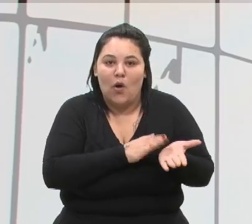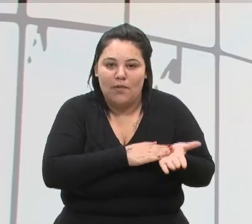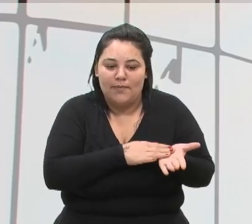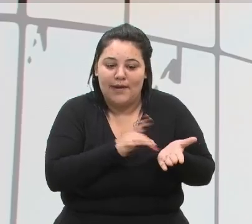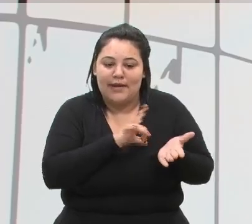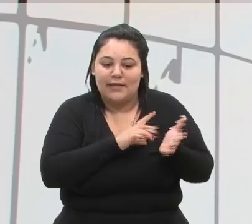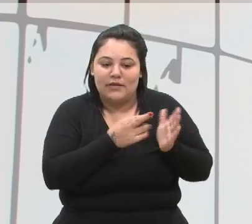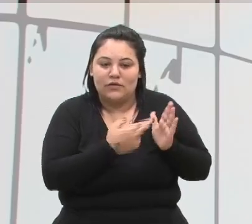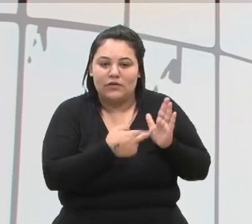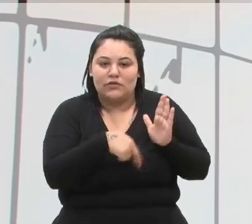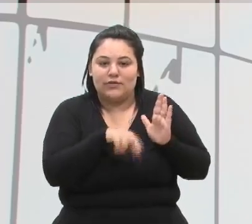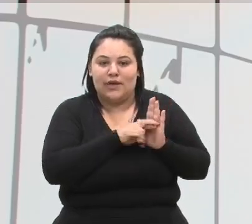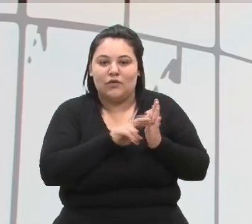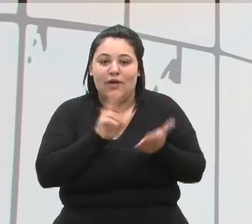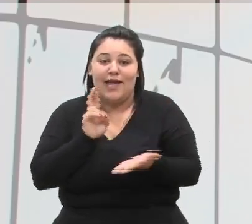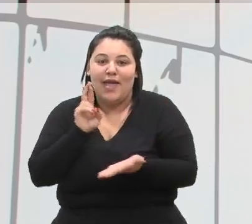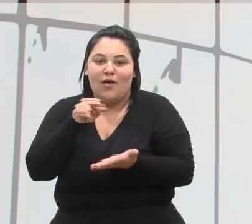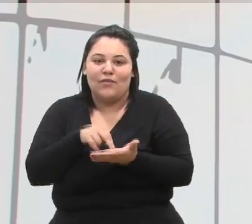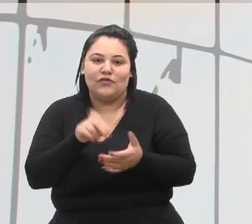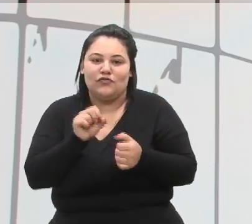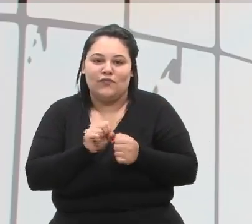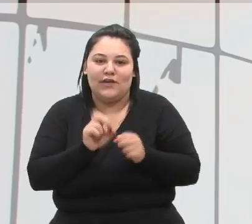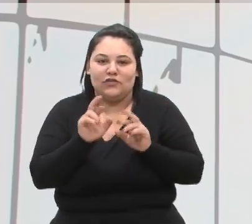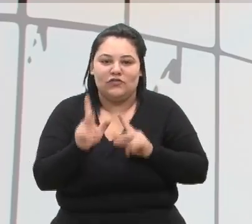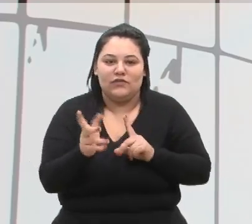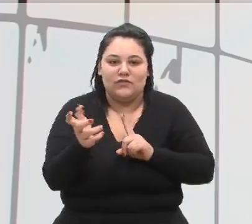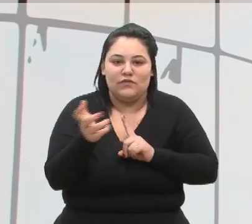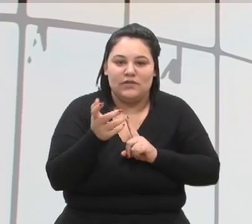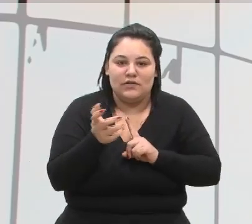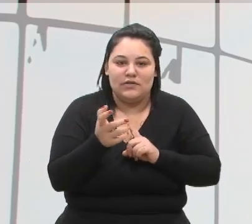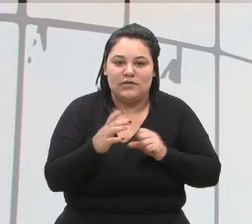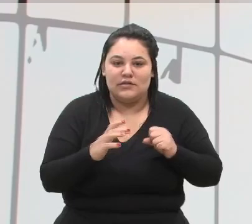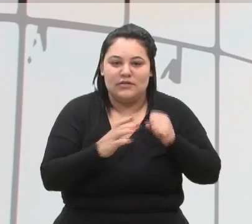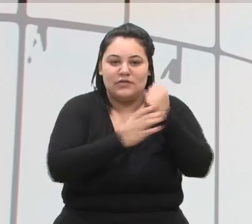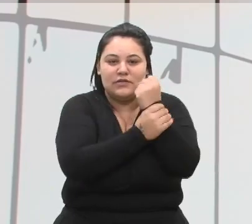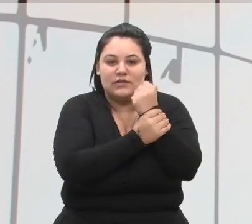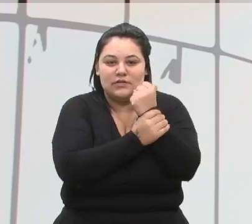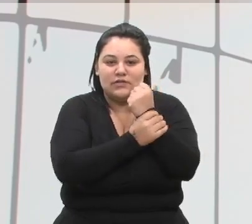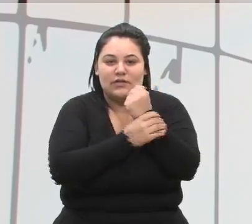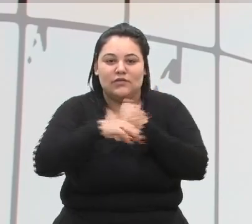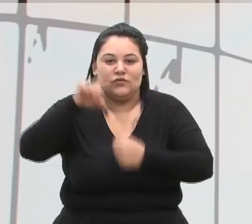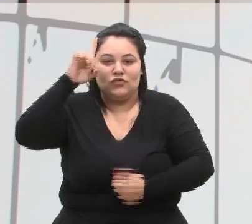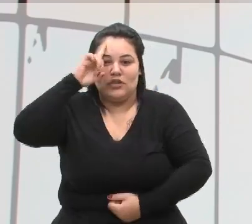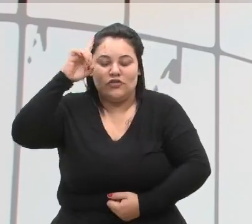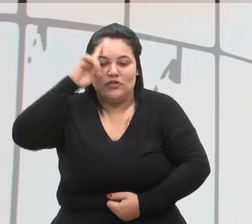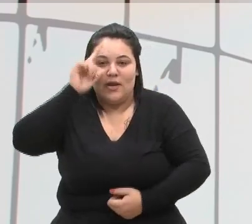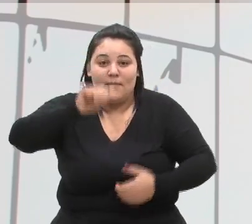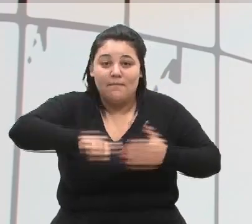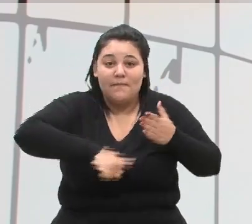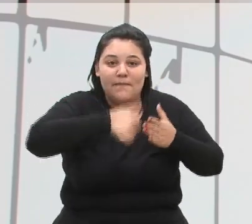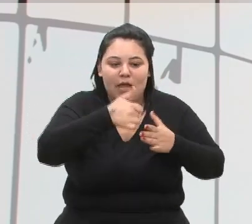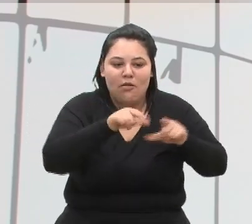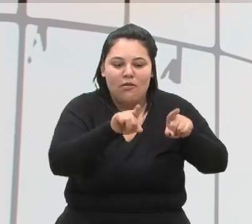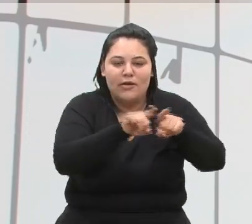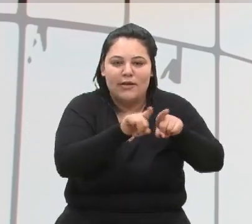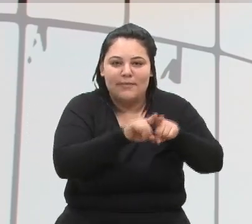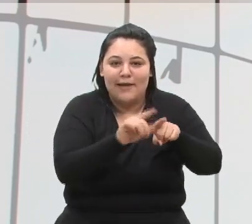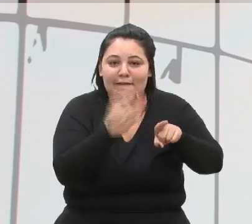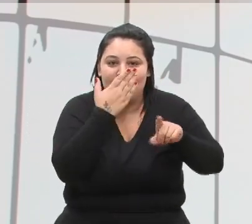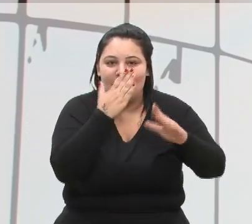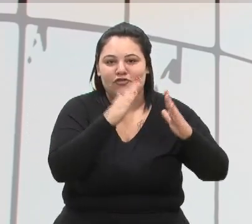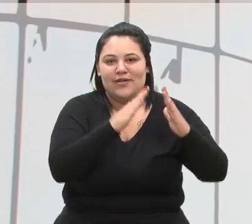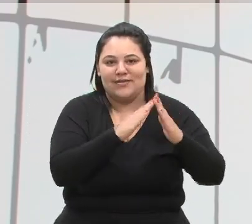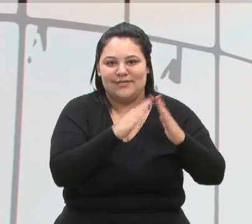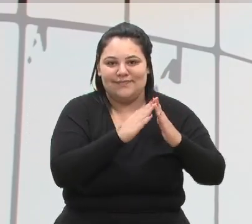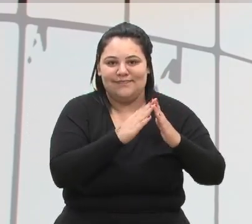resultado realmente faça a diferença em segurança no dia a dia e melhoria em frente das nossas residências.